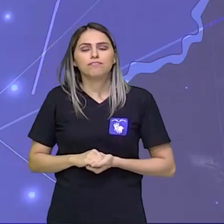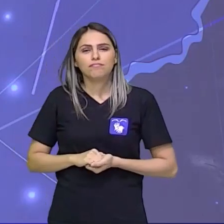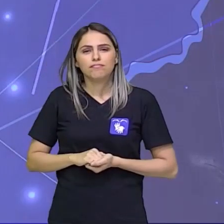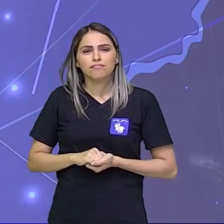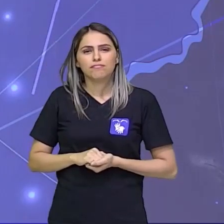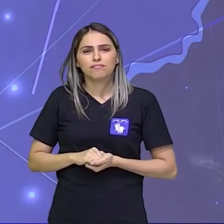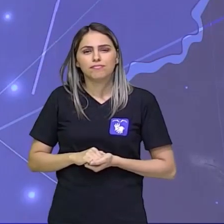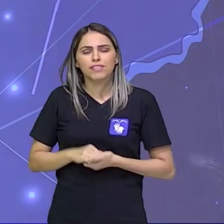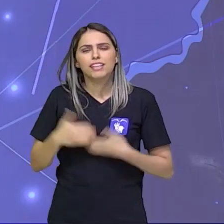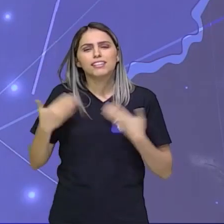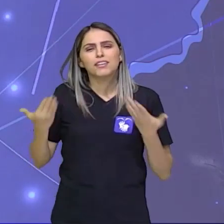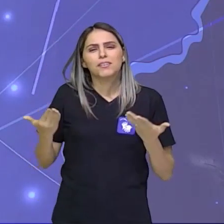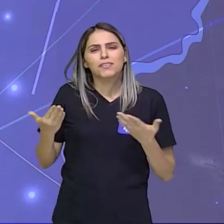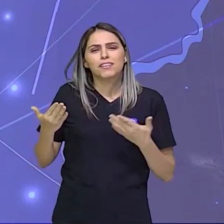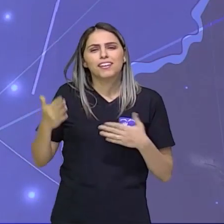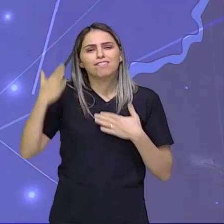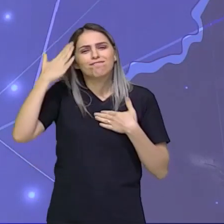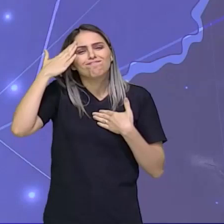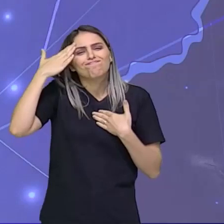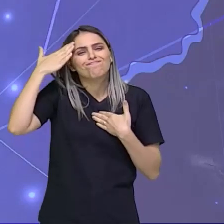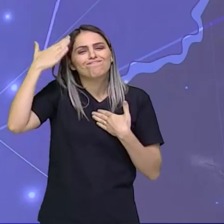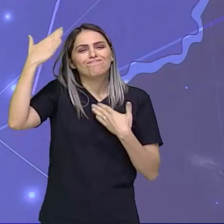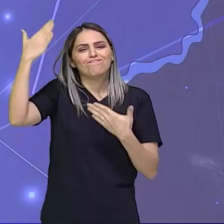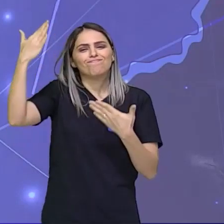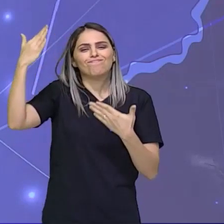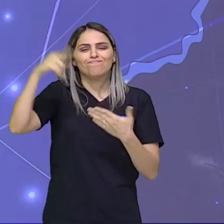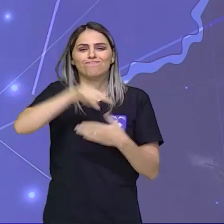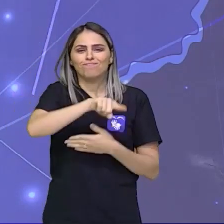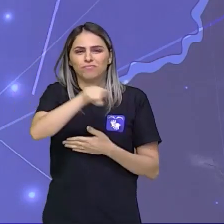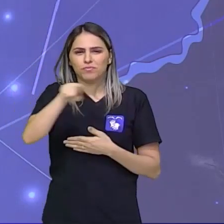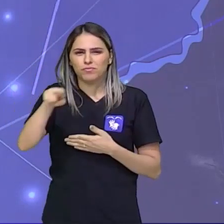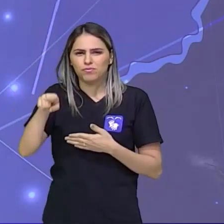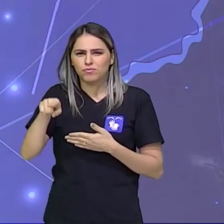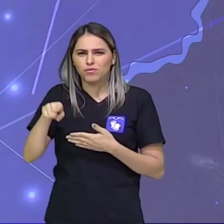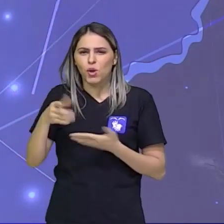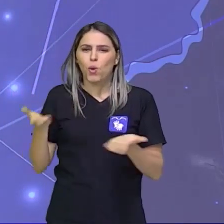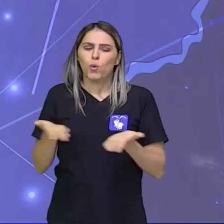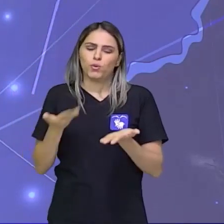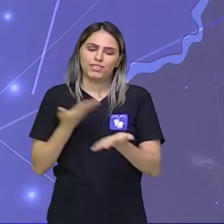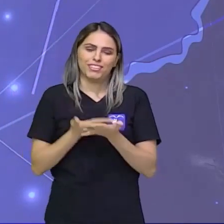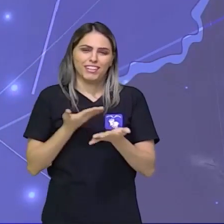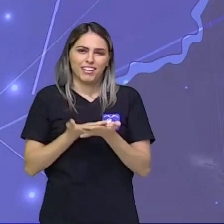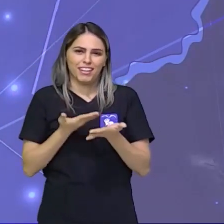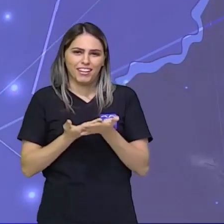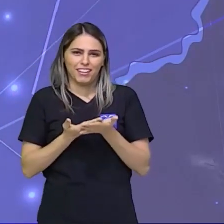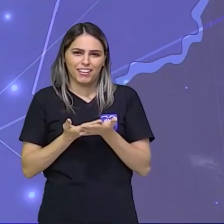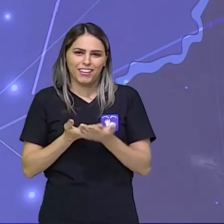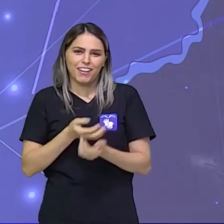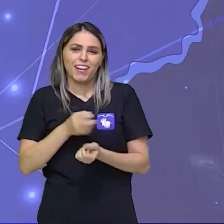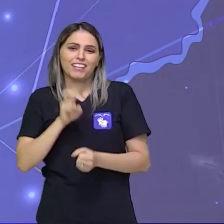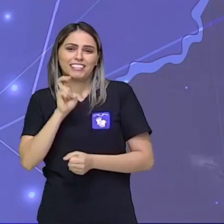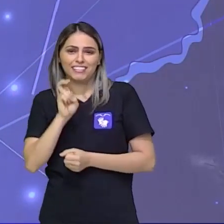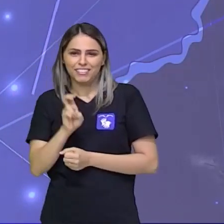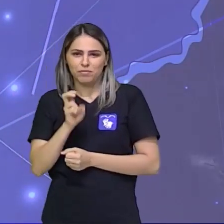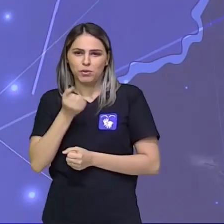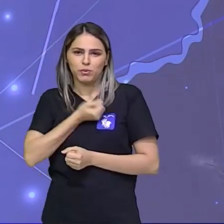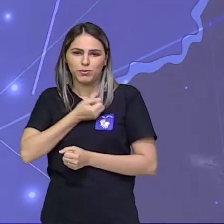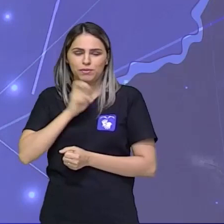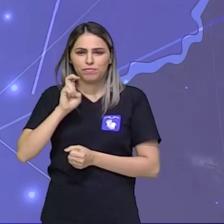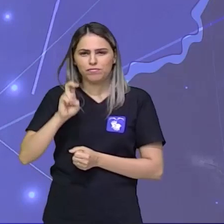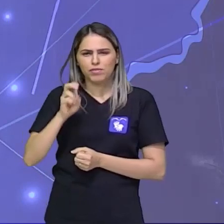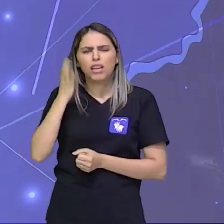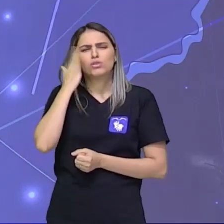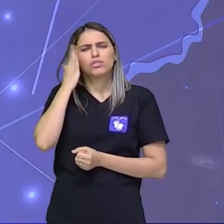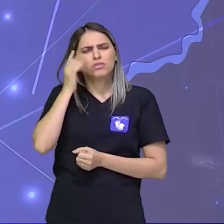Eu gostaria muito de agradecer vocês por mais uma aula, nossa aula 5. Eu sei